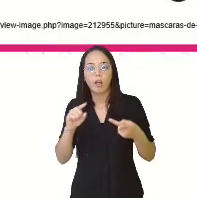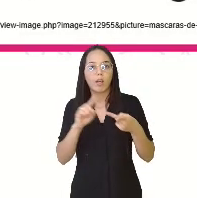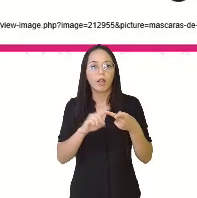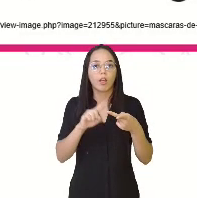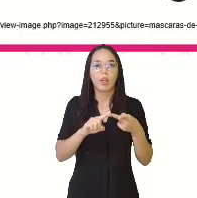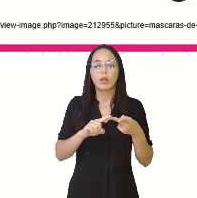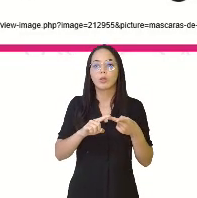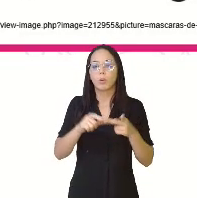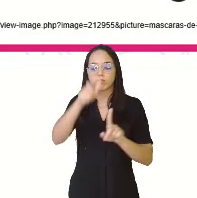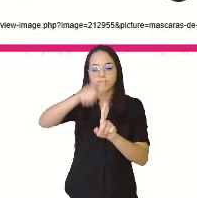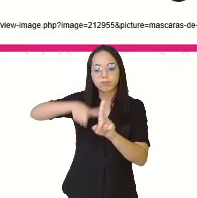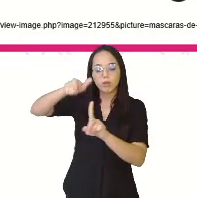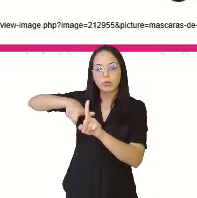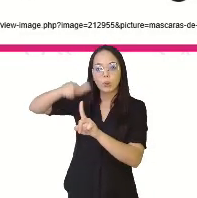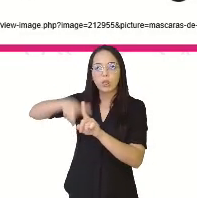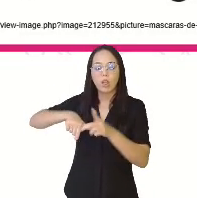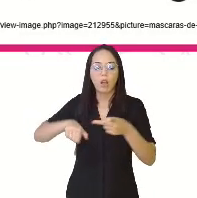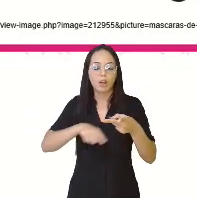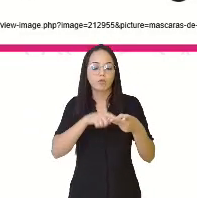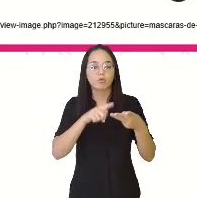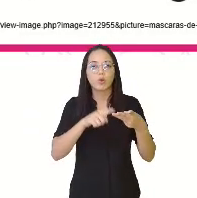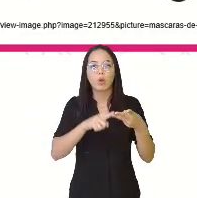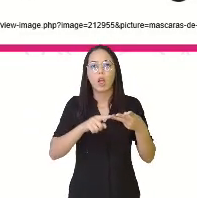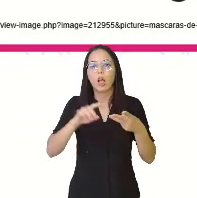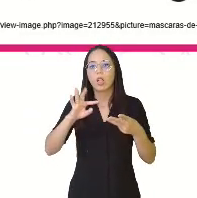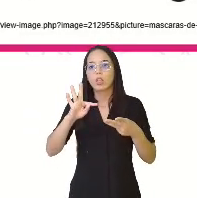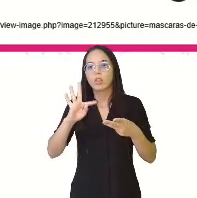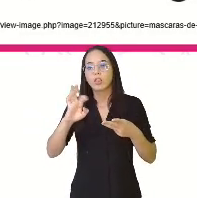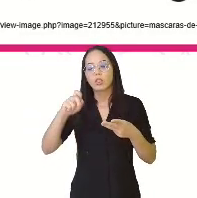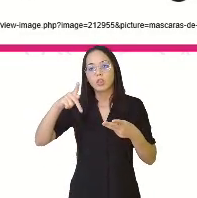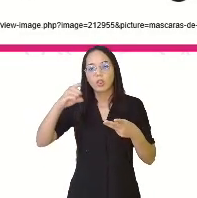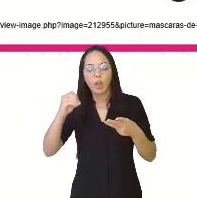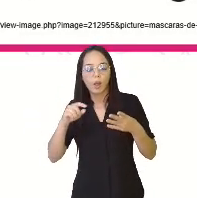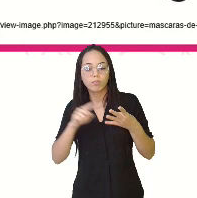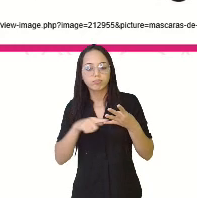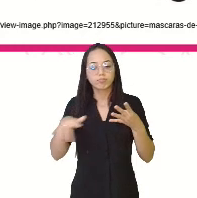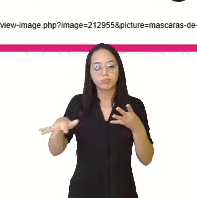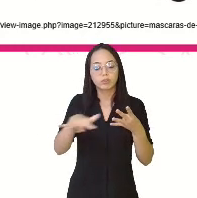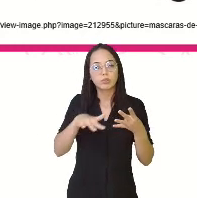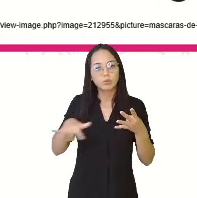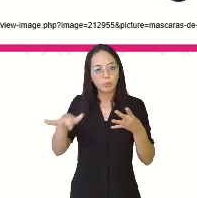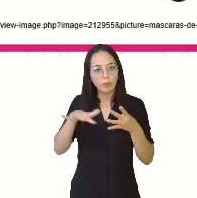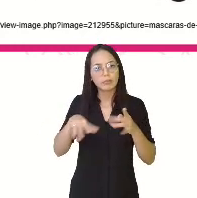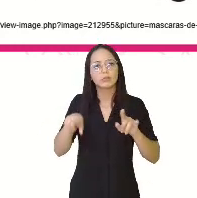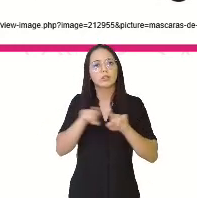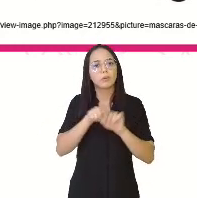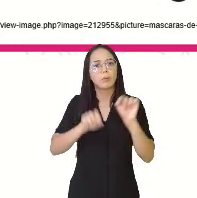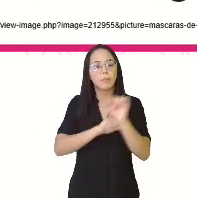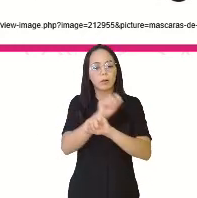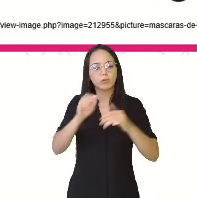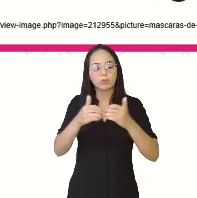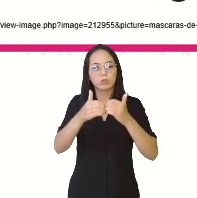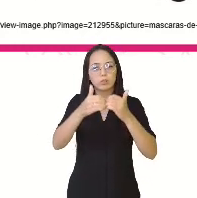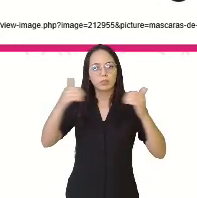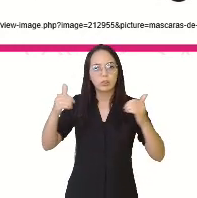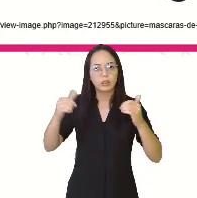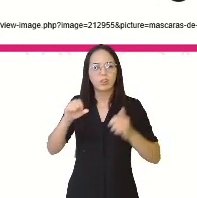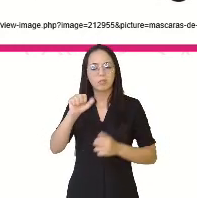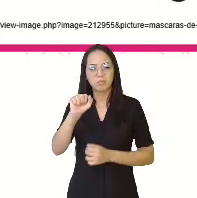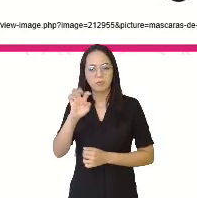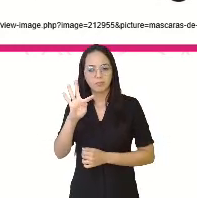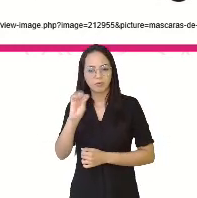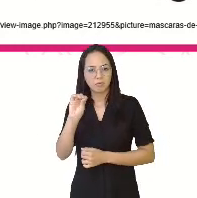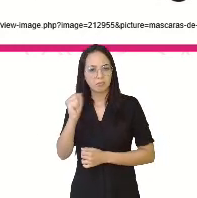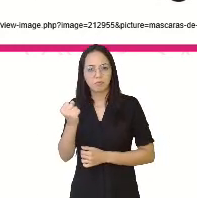pelas personagens, pelo tempo, espaço e pode estar dividida em atos. O que são